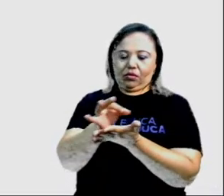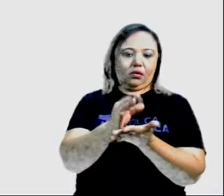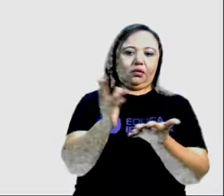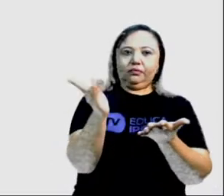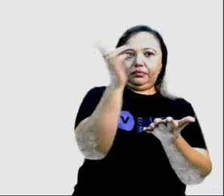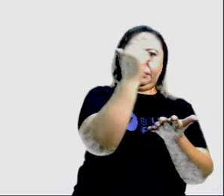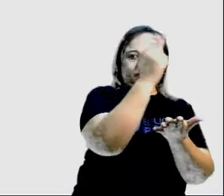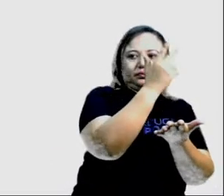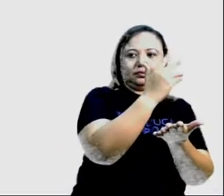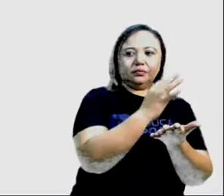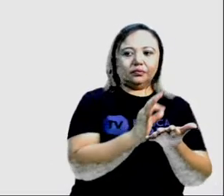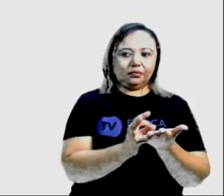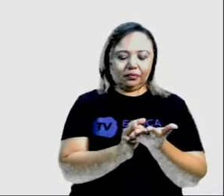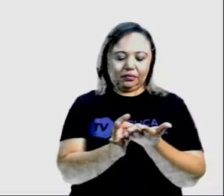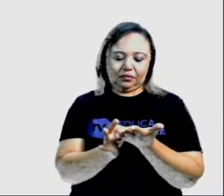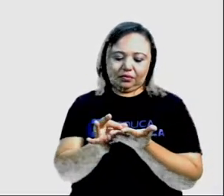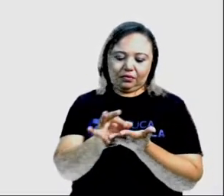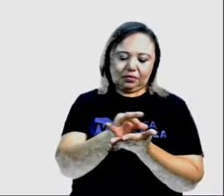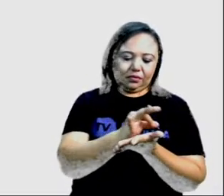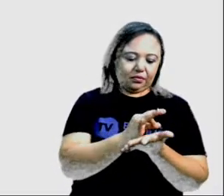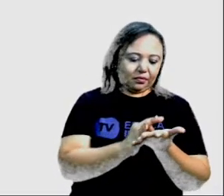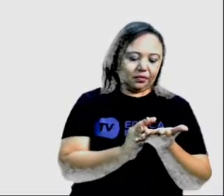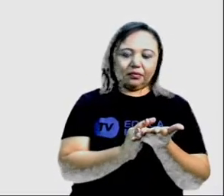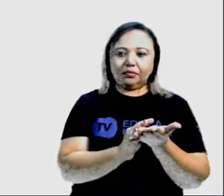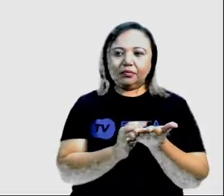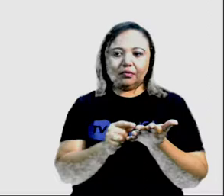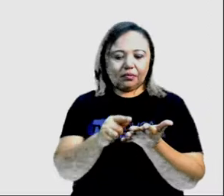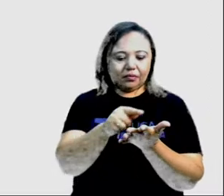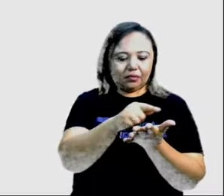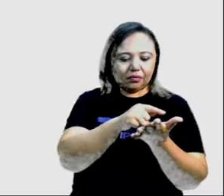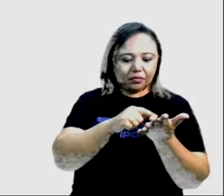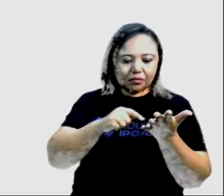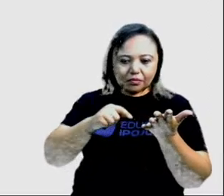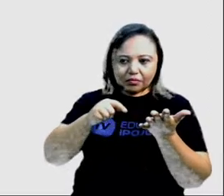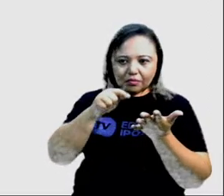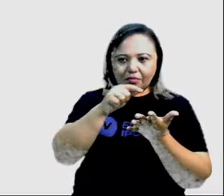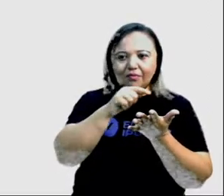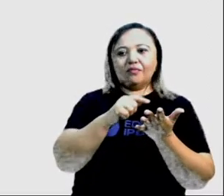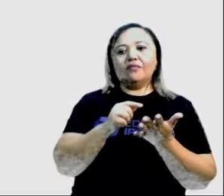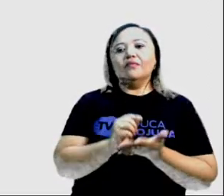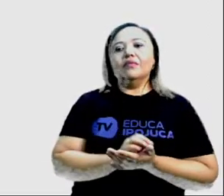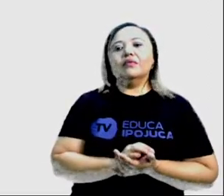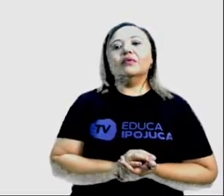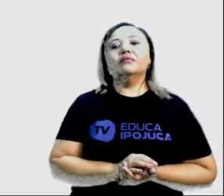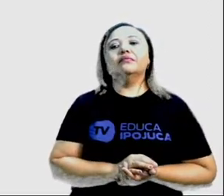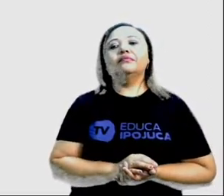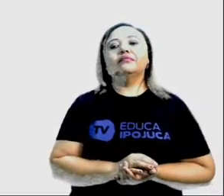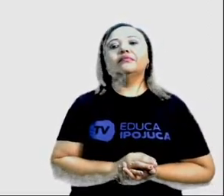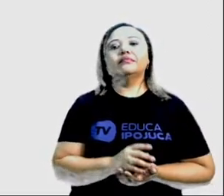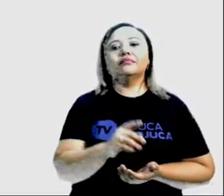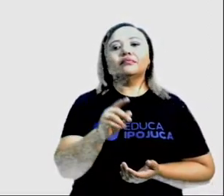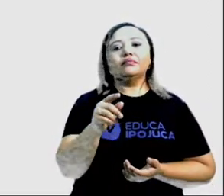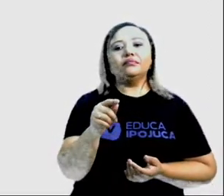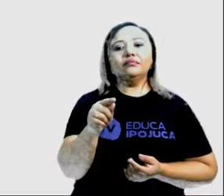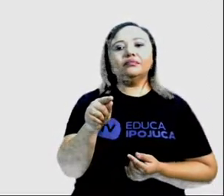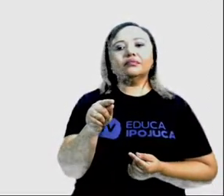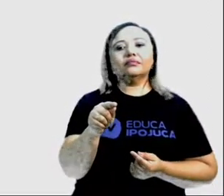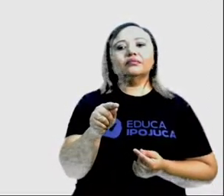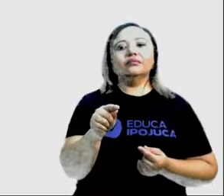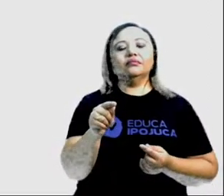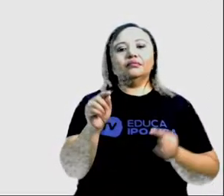tampinhas? A gente só faz lá, né, a circunferência assim, né, o círculo. Então, o círculo, ele